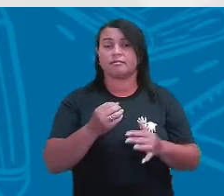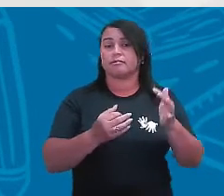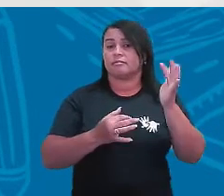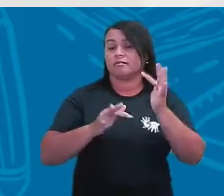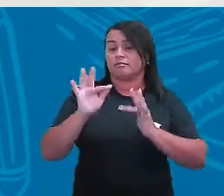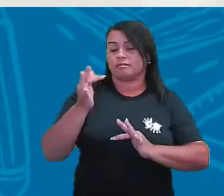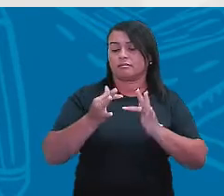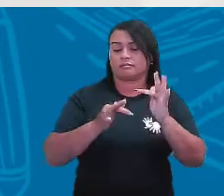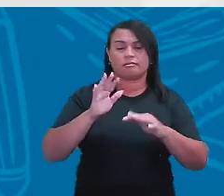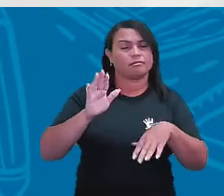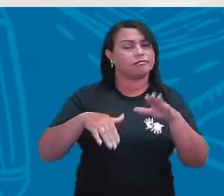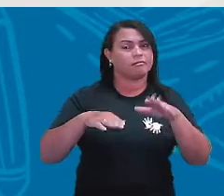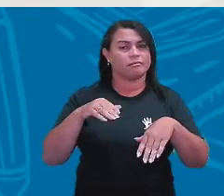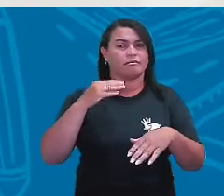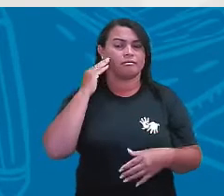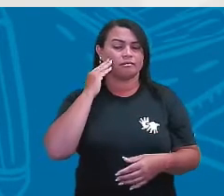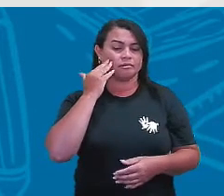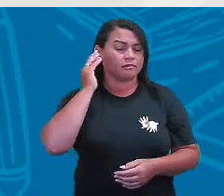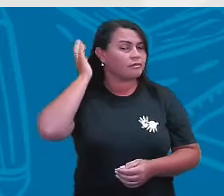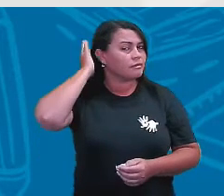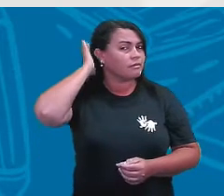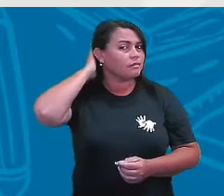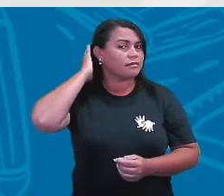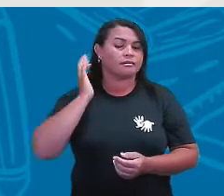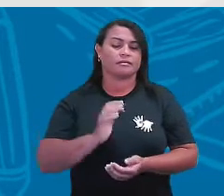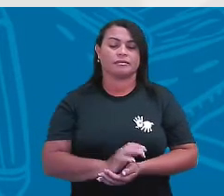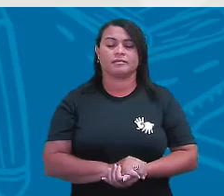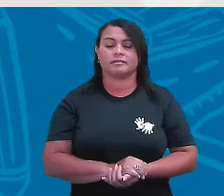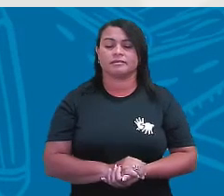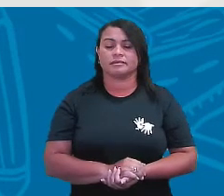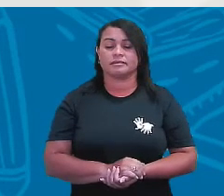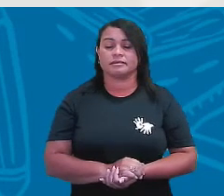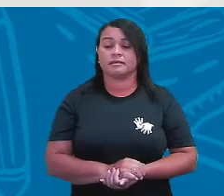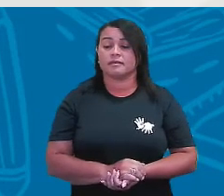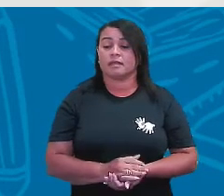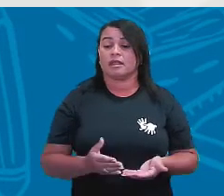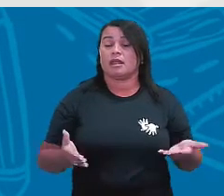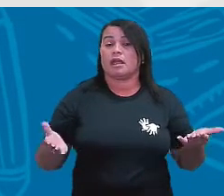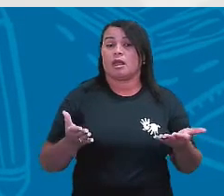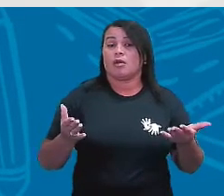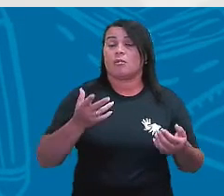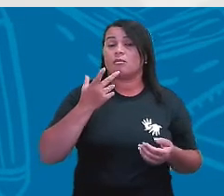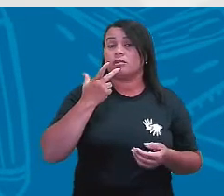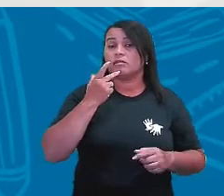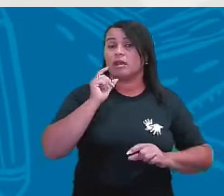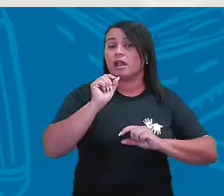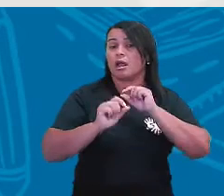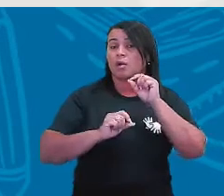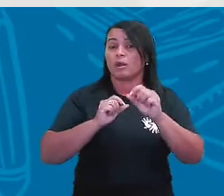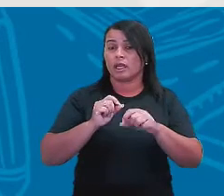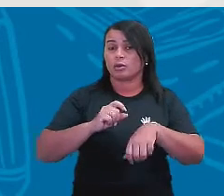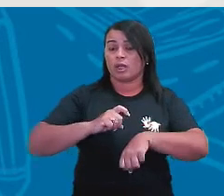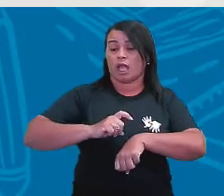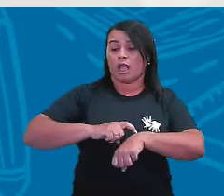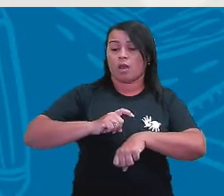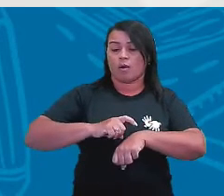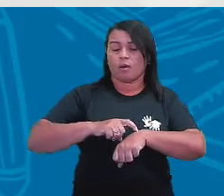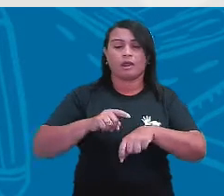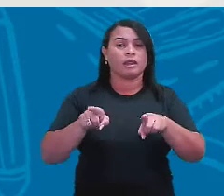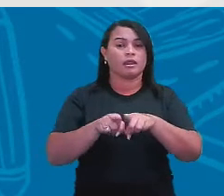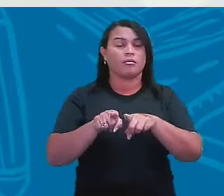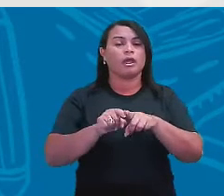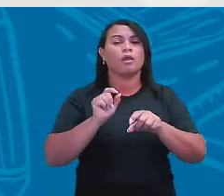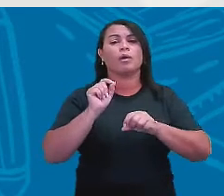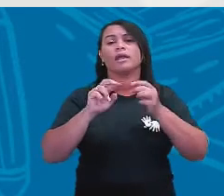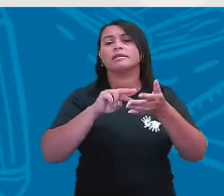Pode ser 28 ou 29, tá bom? E aí a gente vai falar agora de um pouquinho do que é hora e do que é